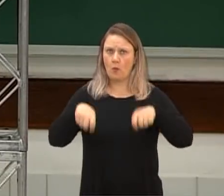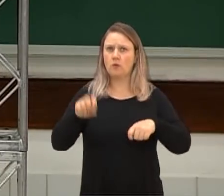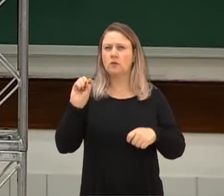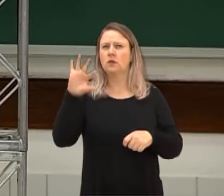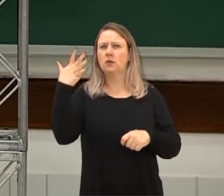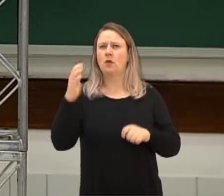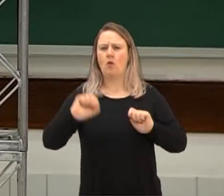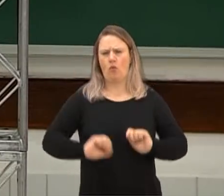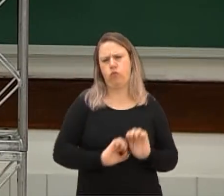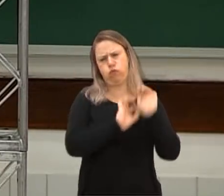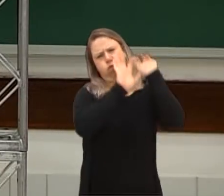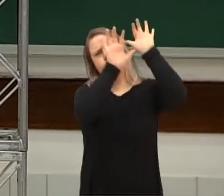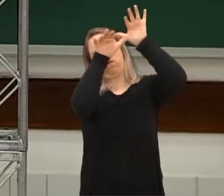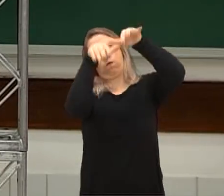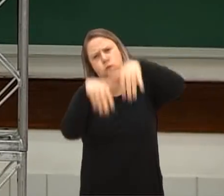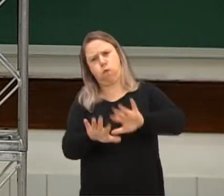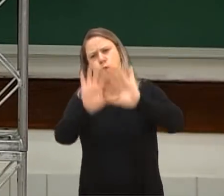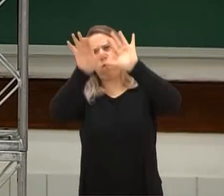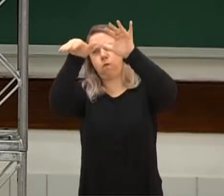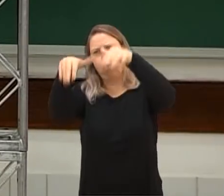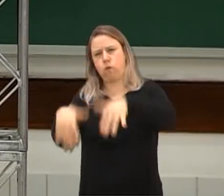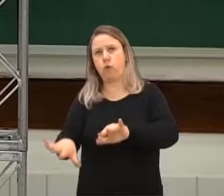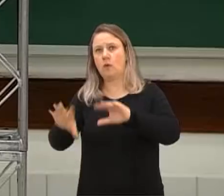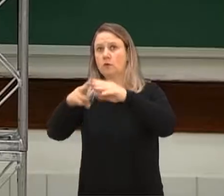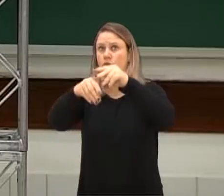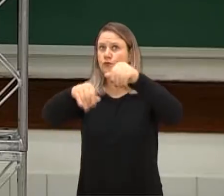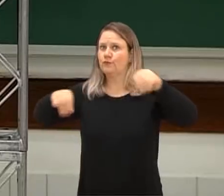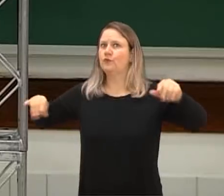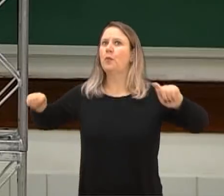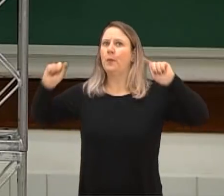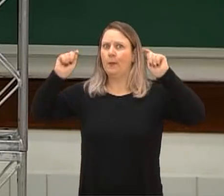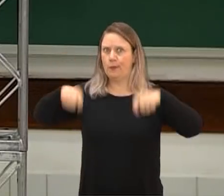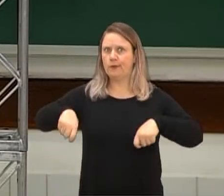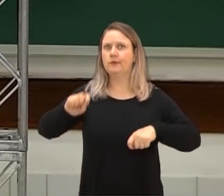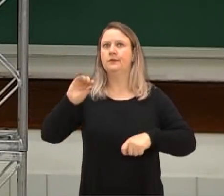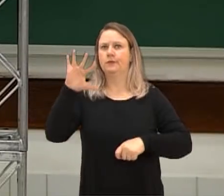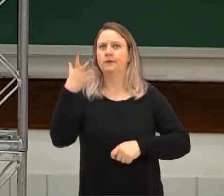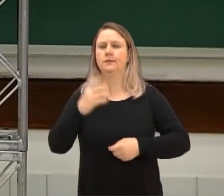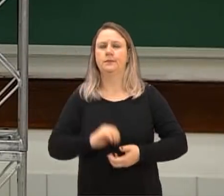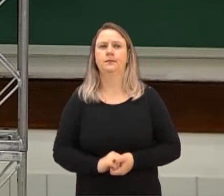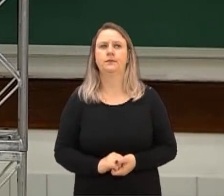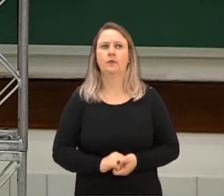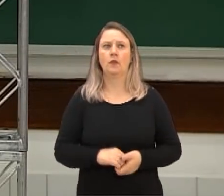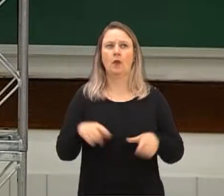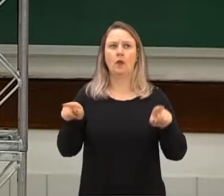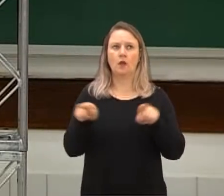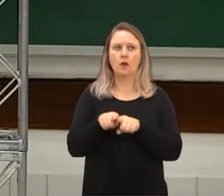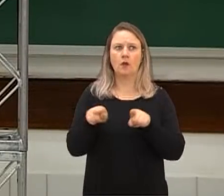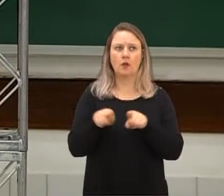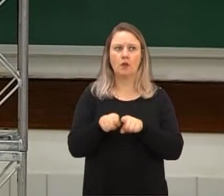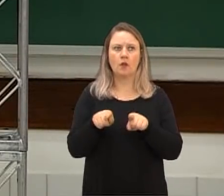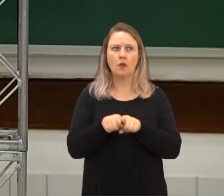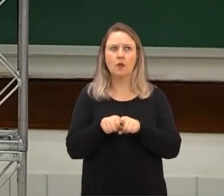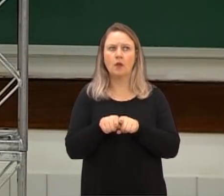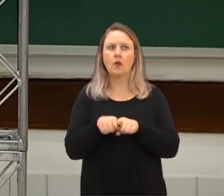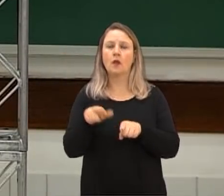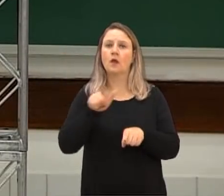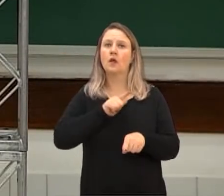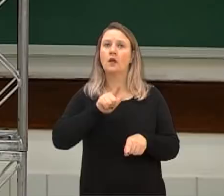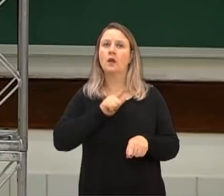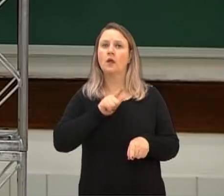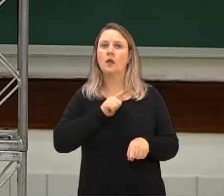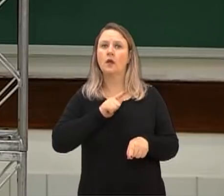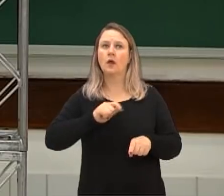ondas gigantes, né, que invadem a superfície da Terra. E a expansão da crosta oceânica com